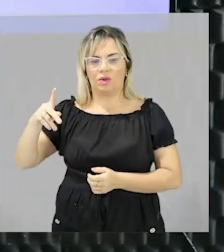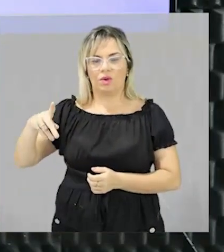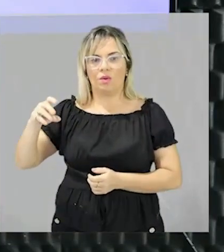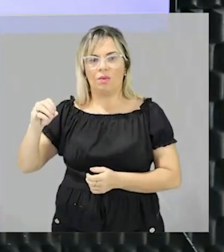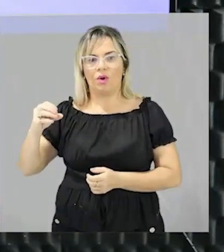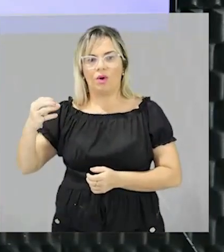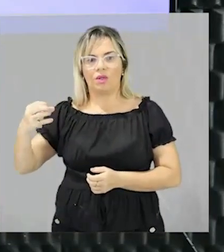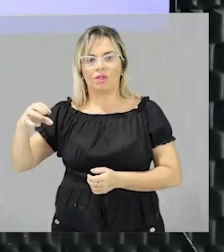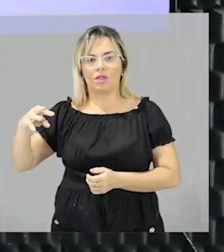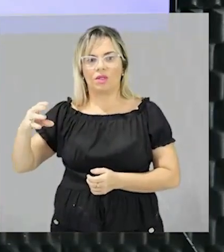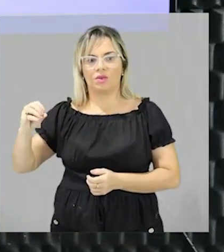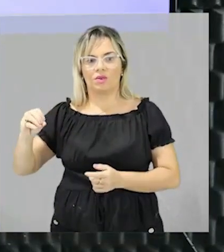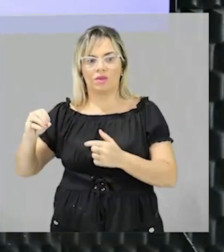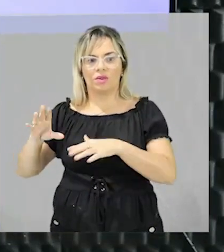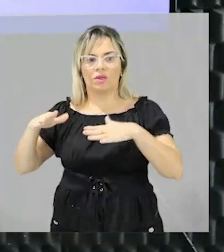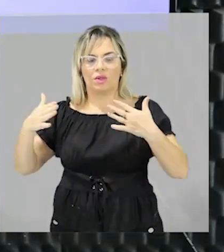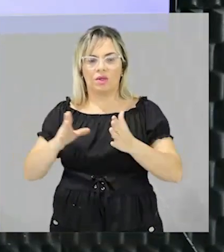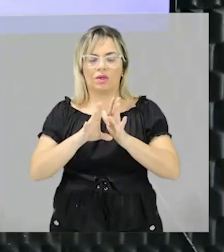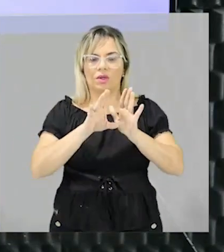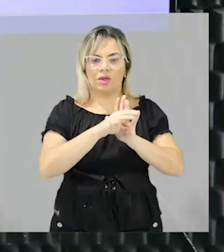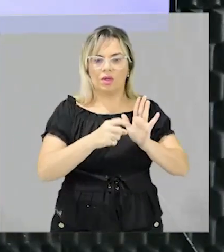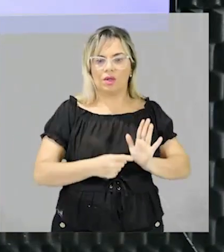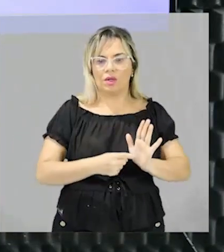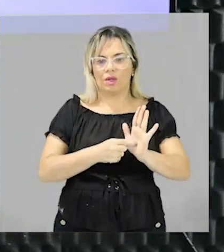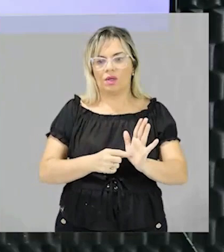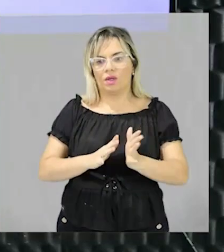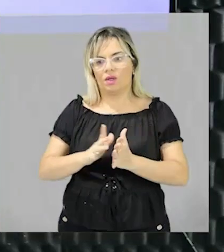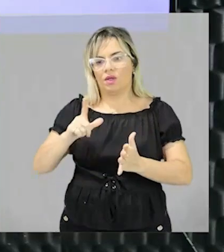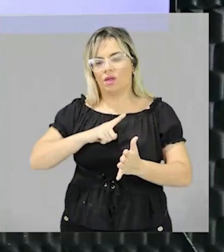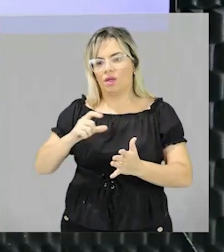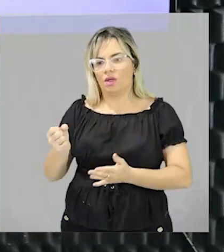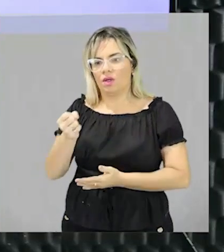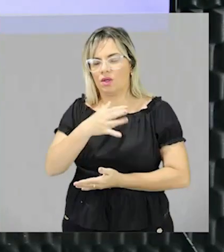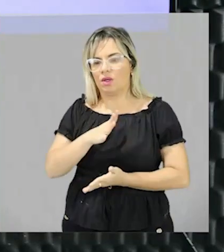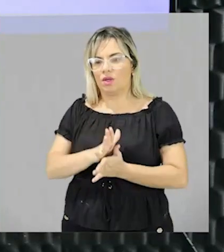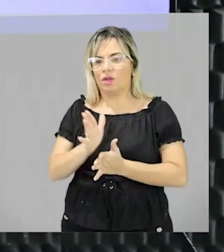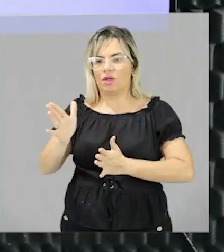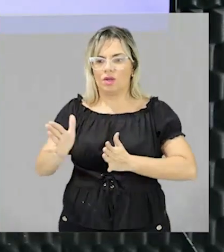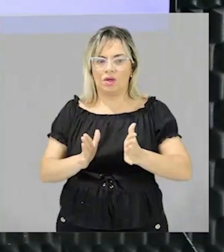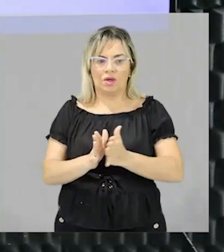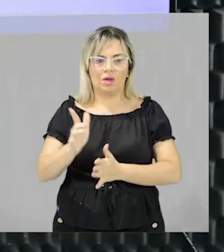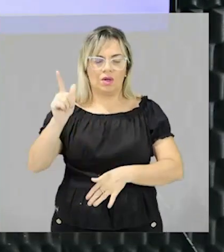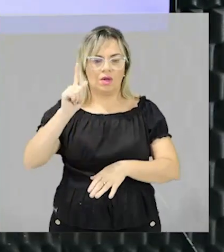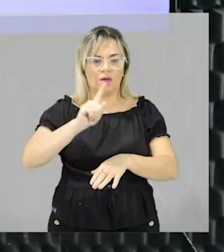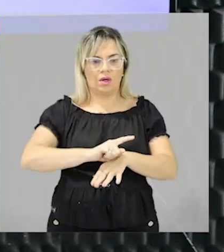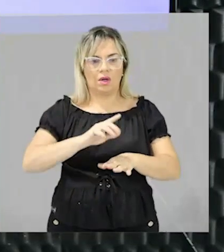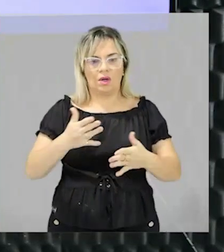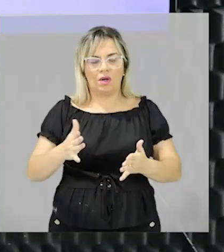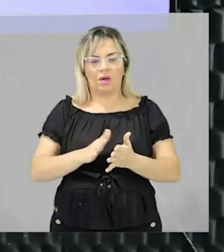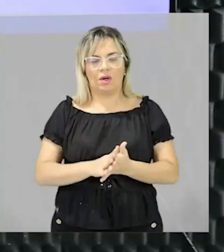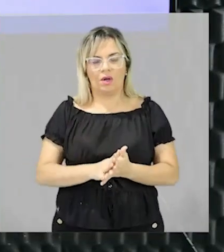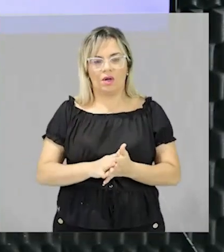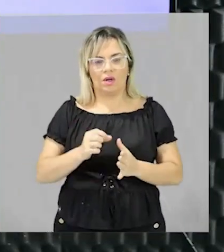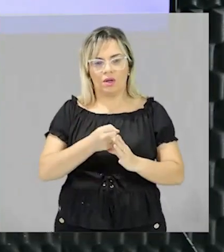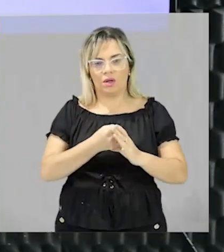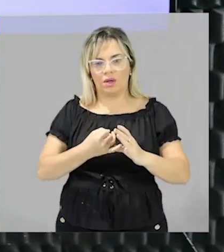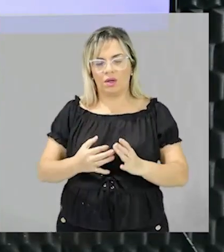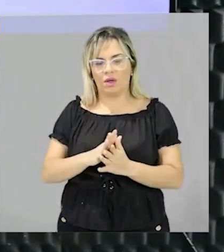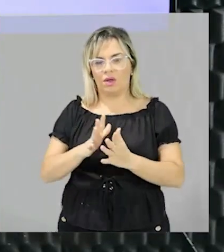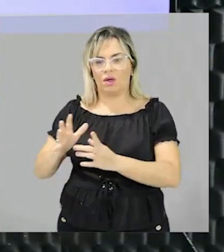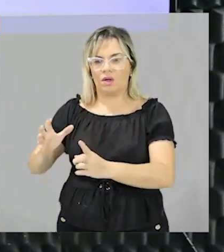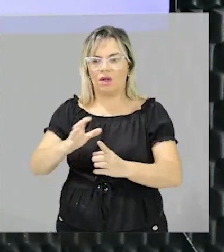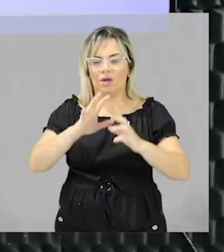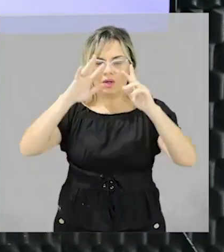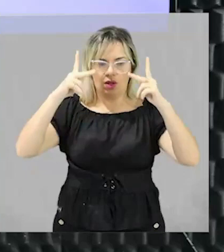pergunta, né? Então a concepção apresentada considera a existência de uma nova época geológica, concebida a partir da influência humana